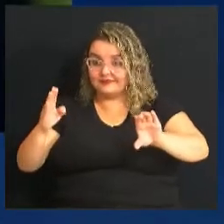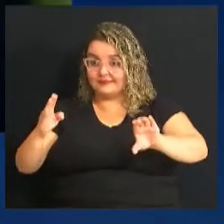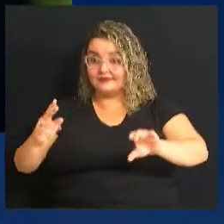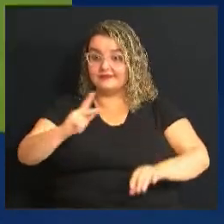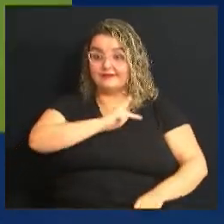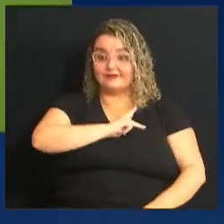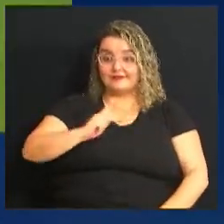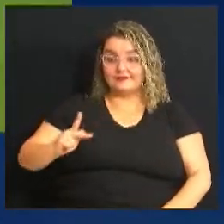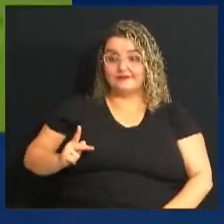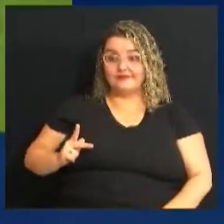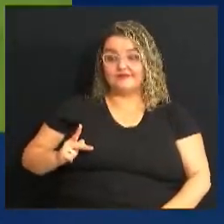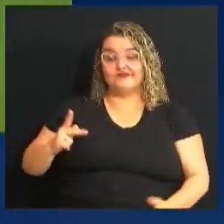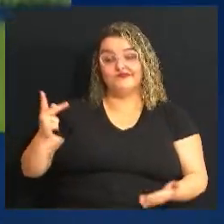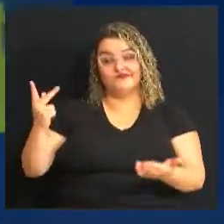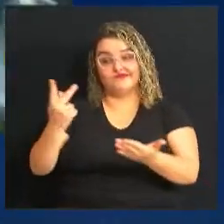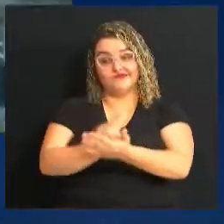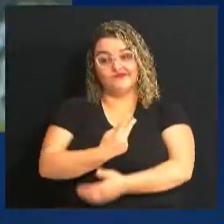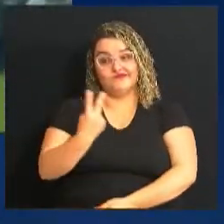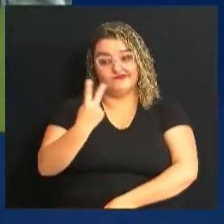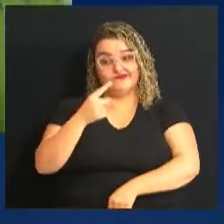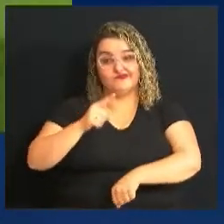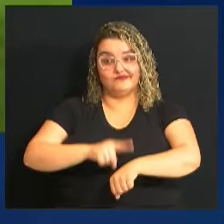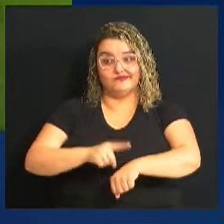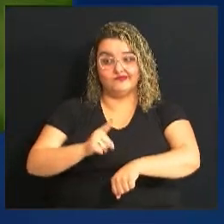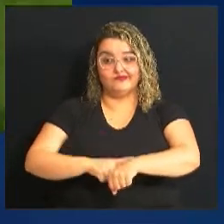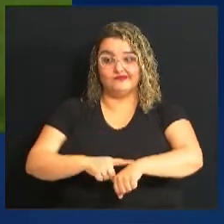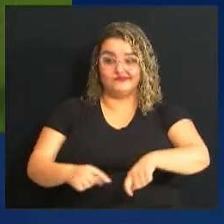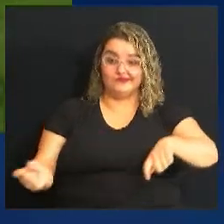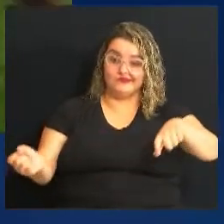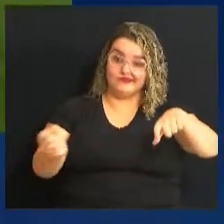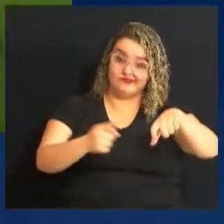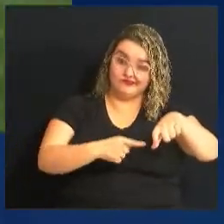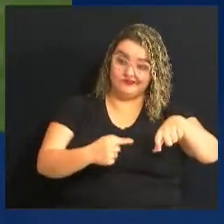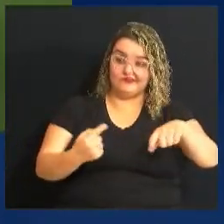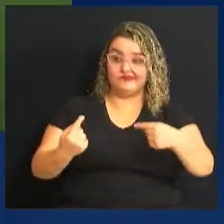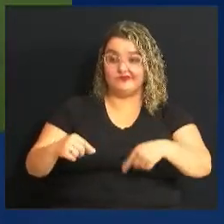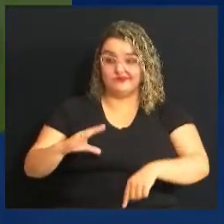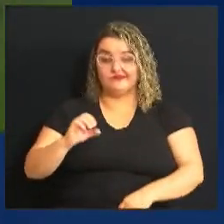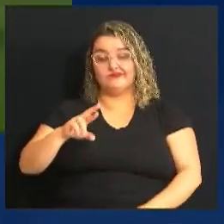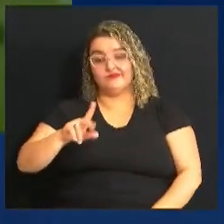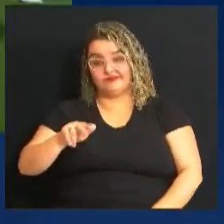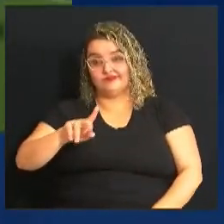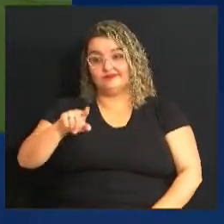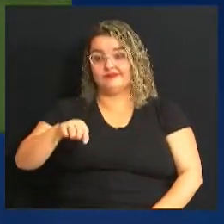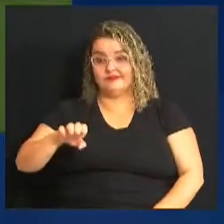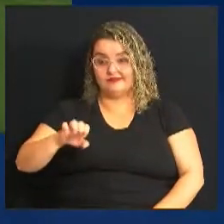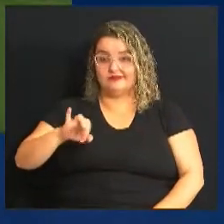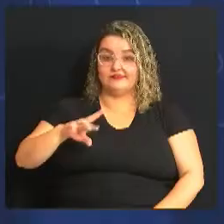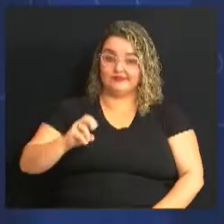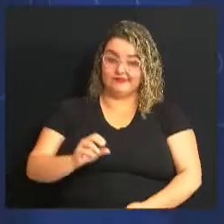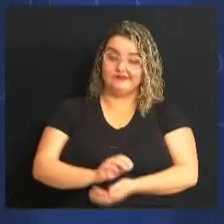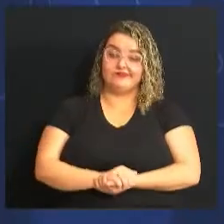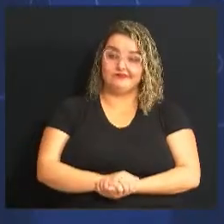Preta falha no segundo tempo e é goleada pelo Cruzeiro no Moisés Lucarelli.